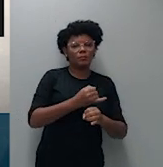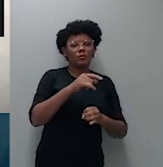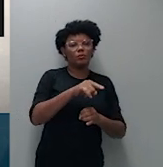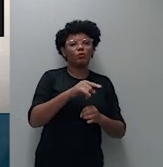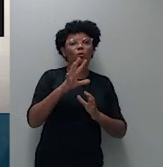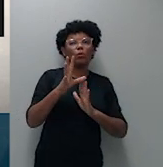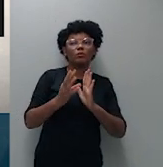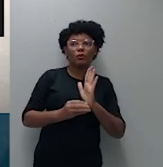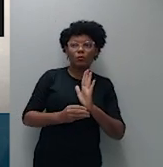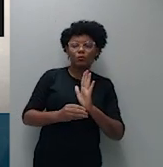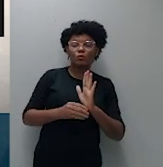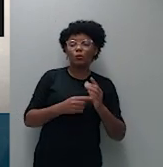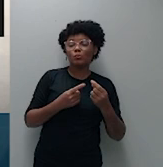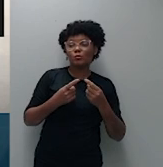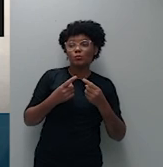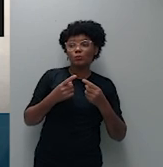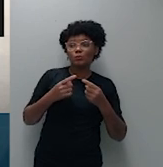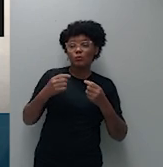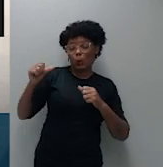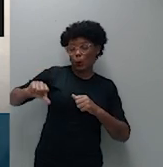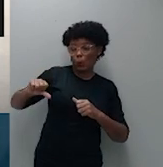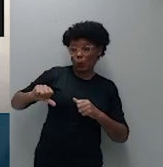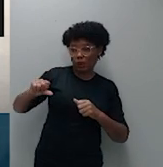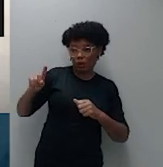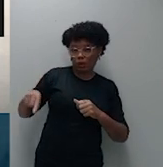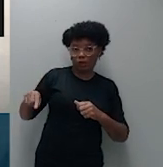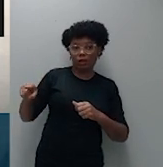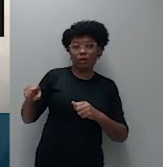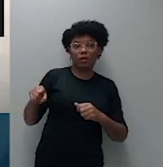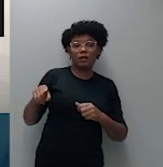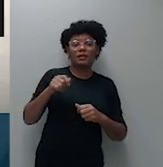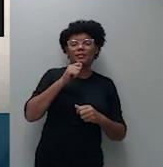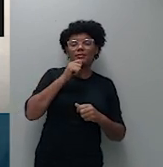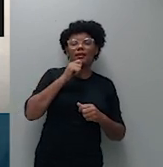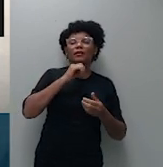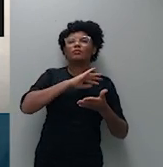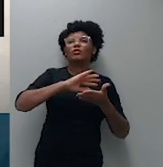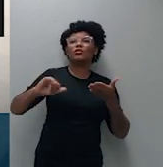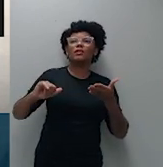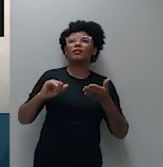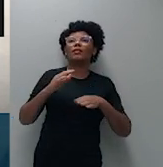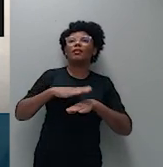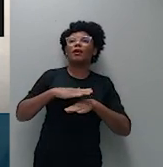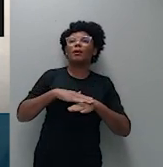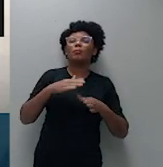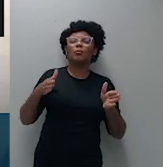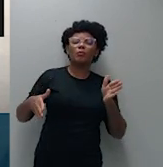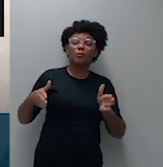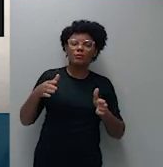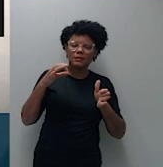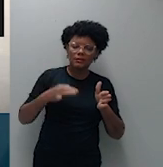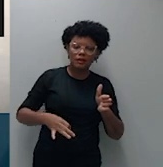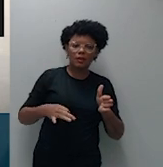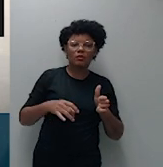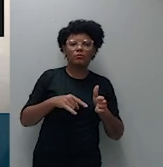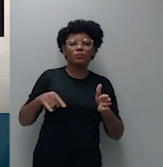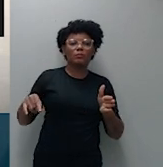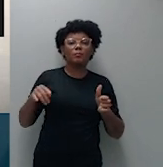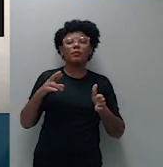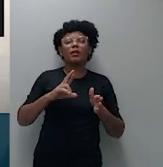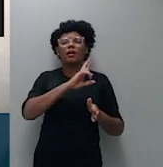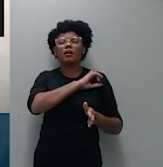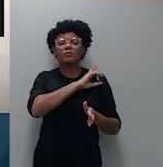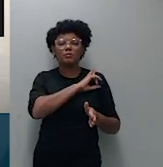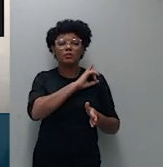ofensivo pelo provedor sem sua retirada em prazo razoável para que este se torna responsável